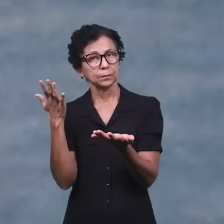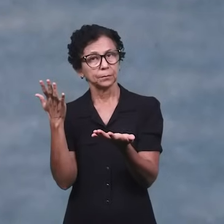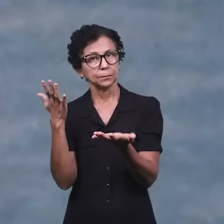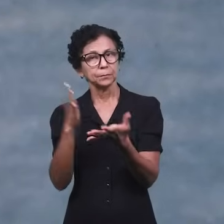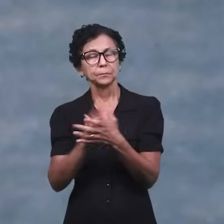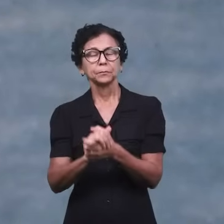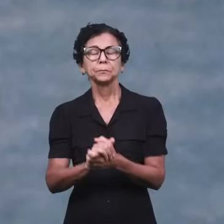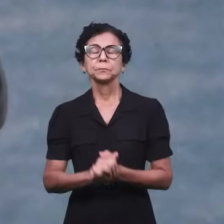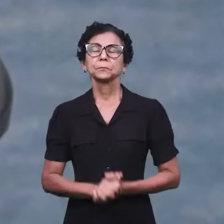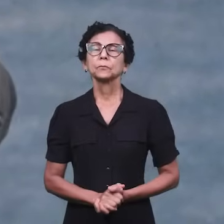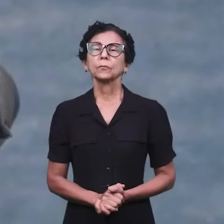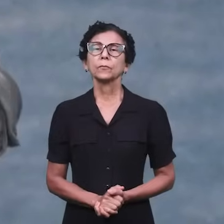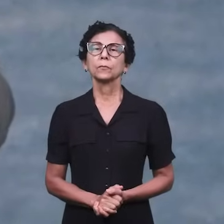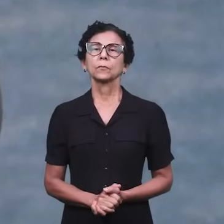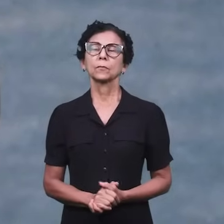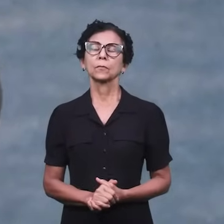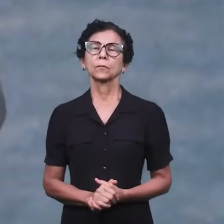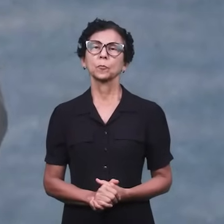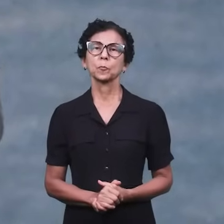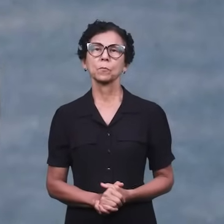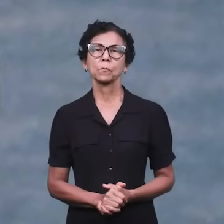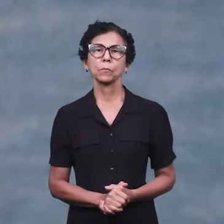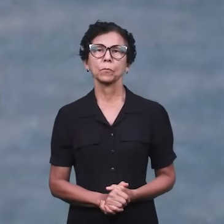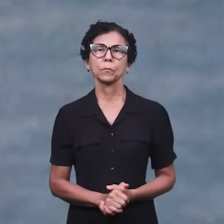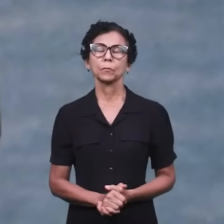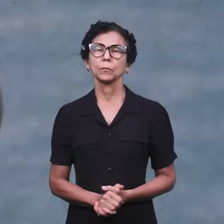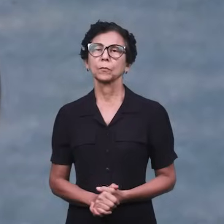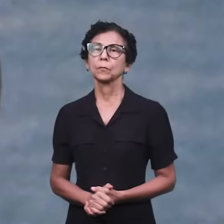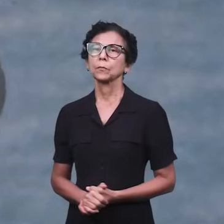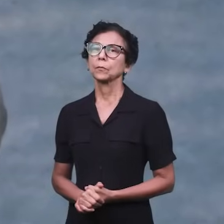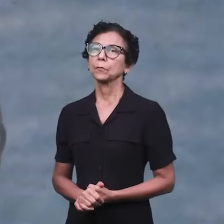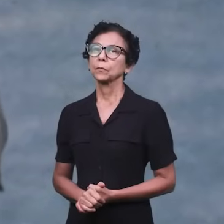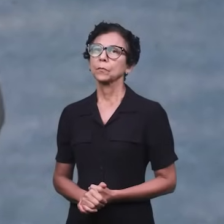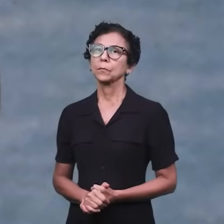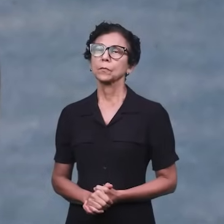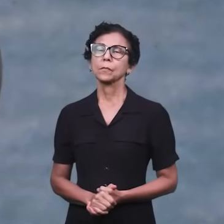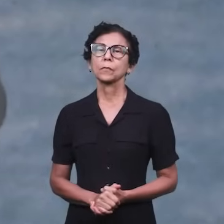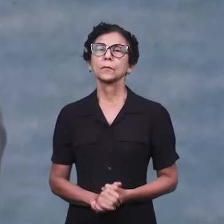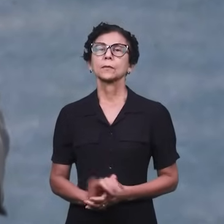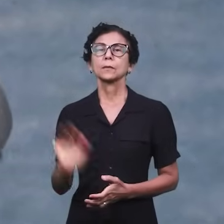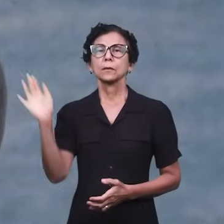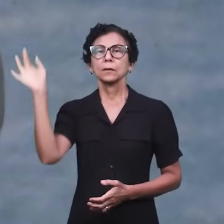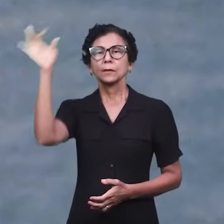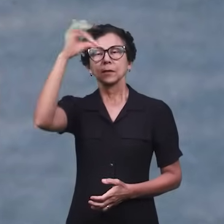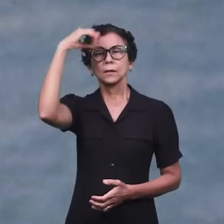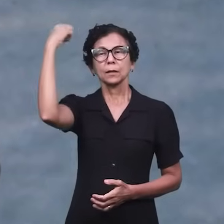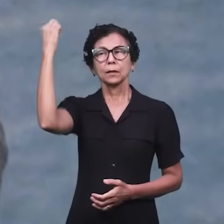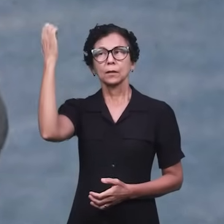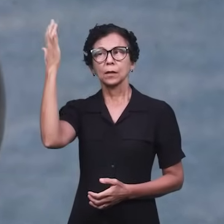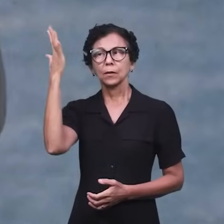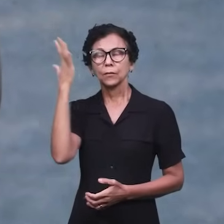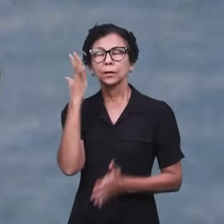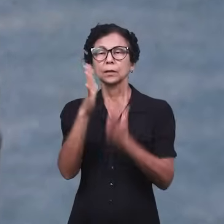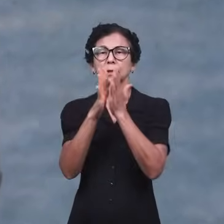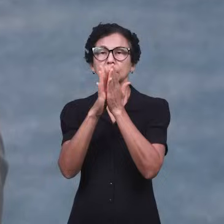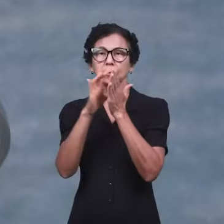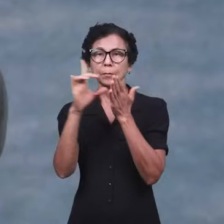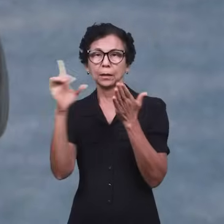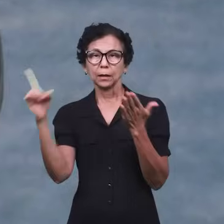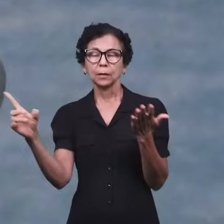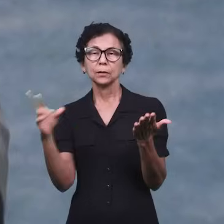Espírito Santo para nós é porque é algo que tem produzido sinais resultados bênçãos